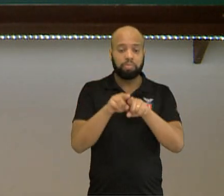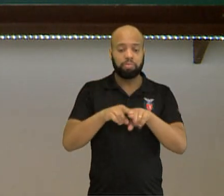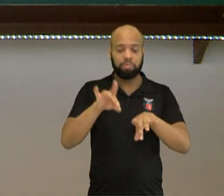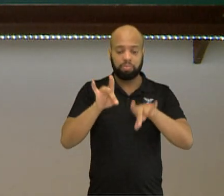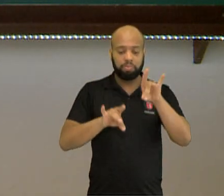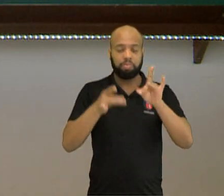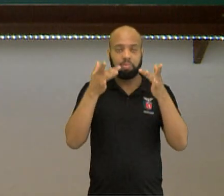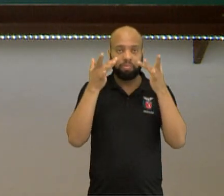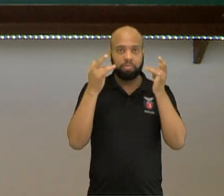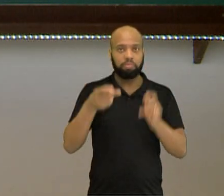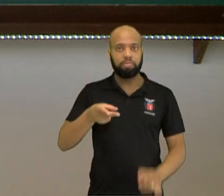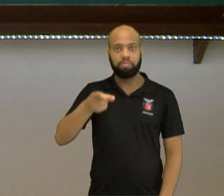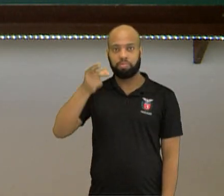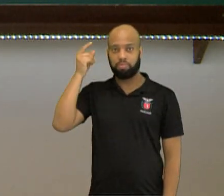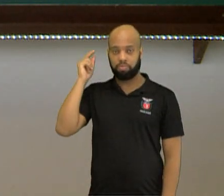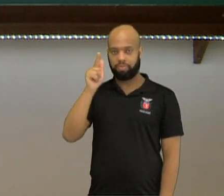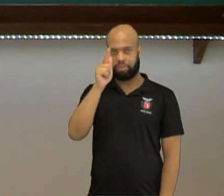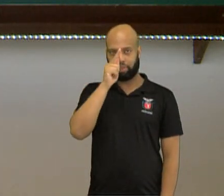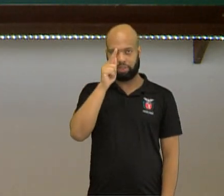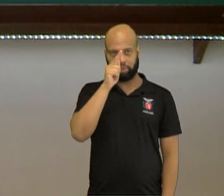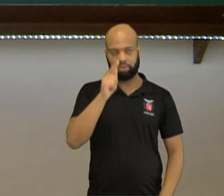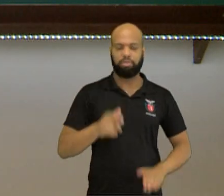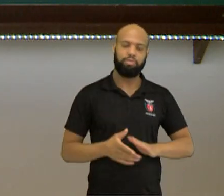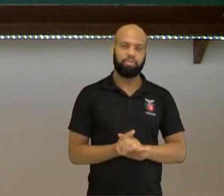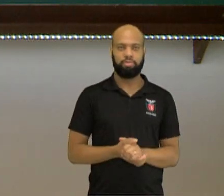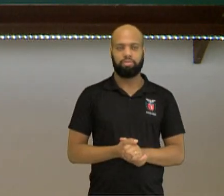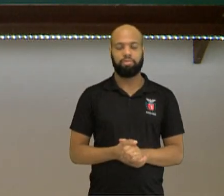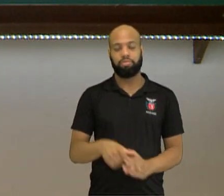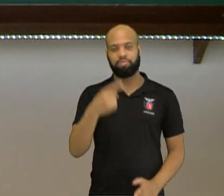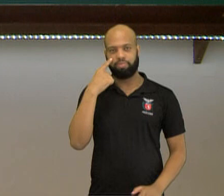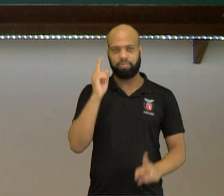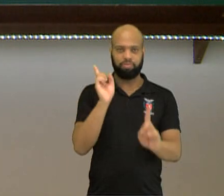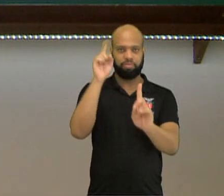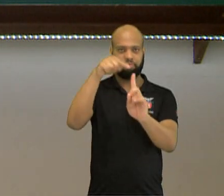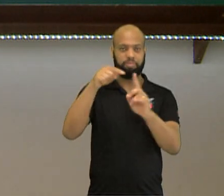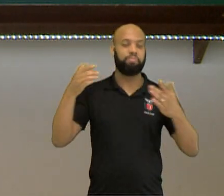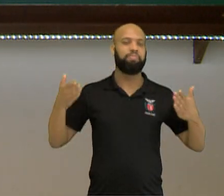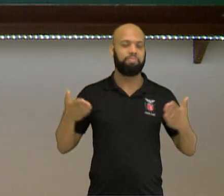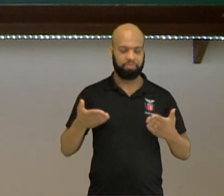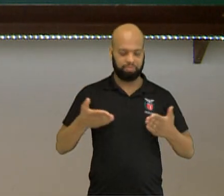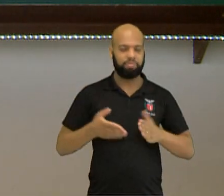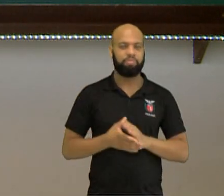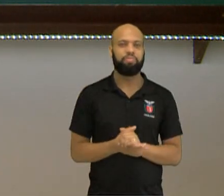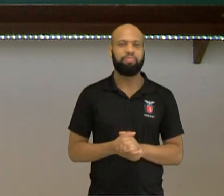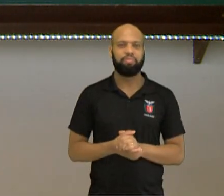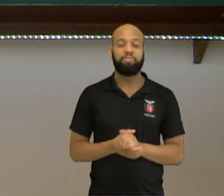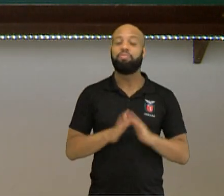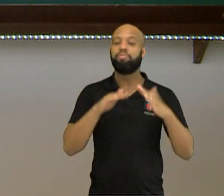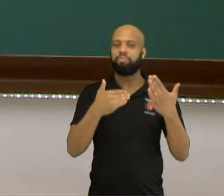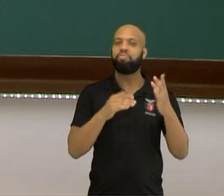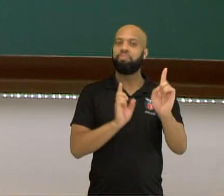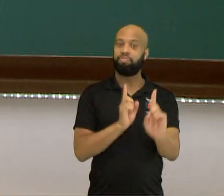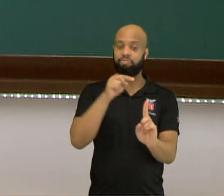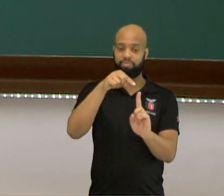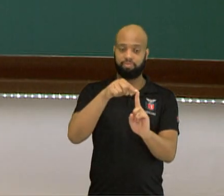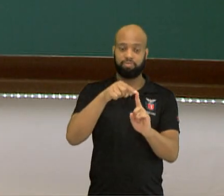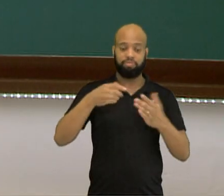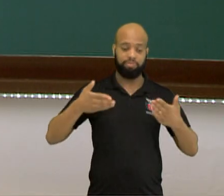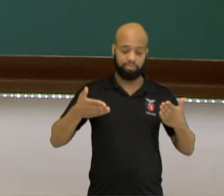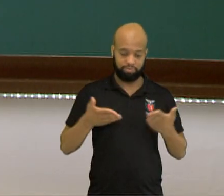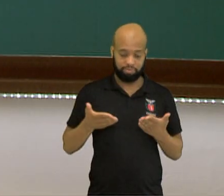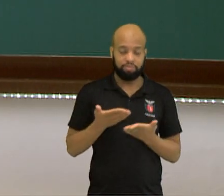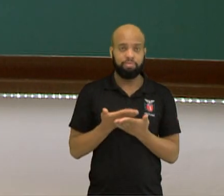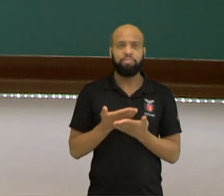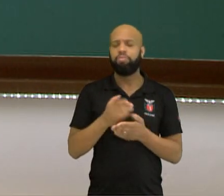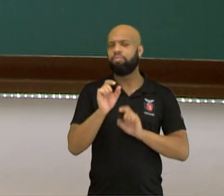teatro na Antiguidade Clássica. Vamos ver os objetivos? Então, os objetivos dessa